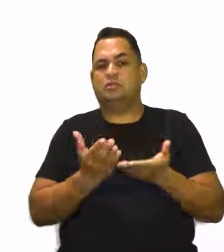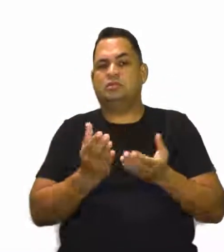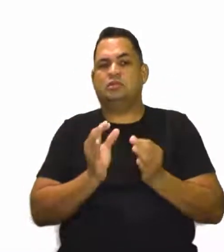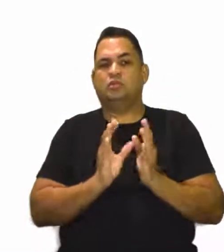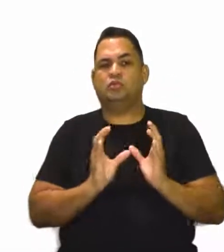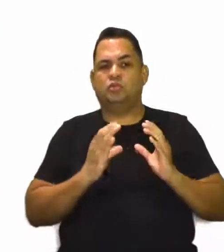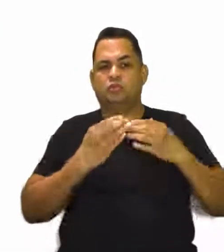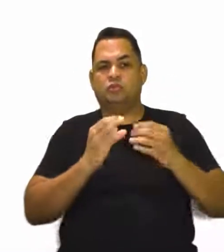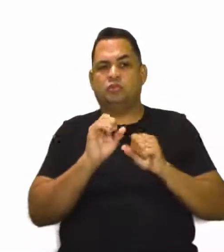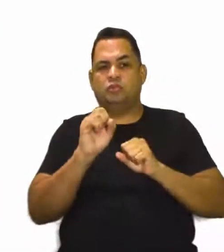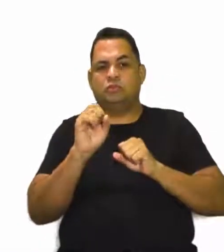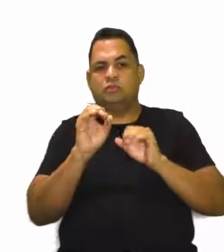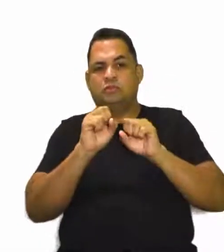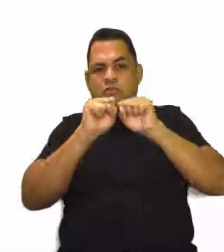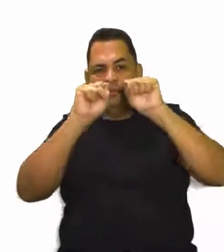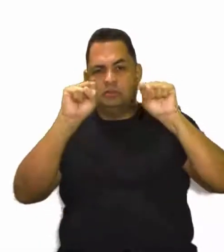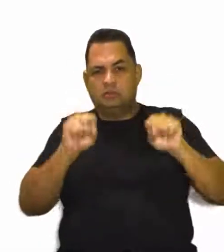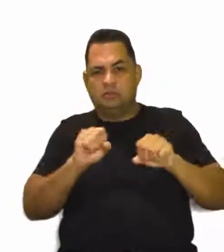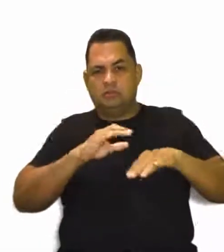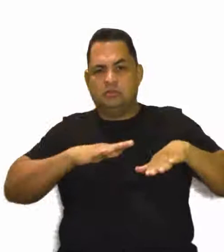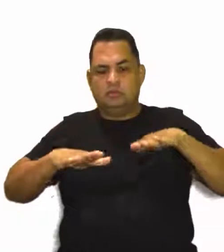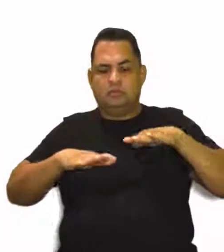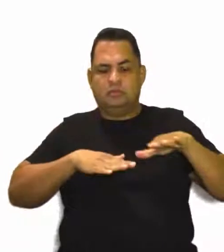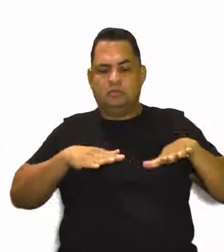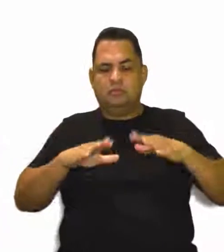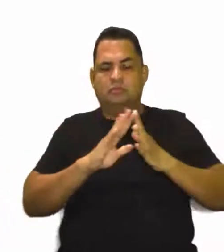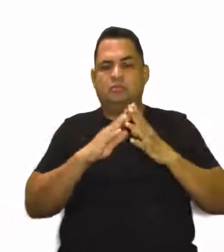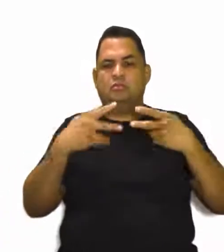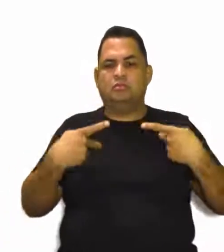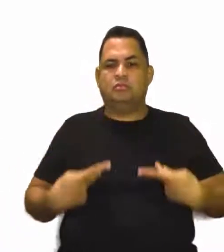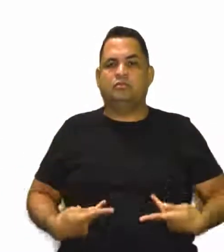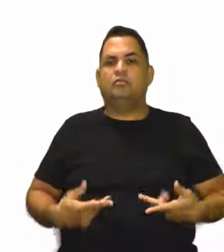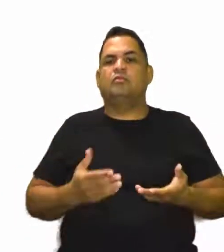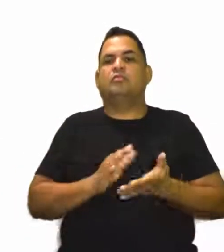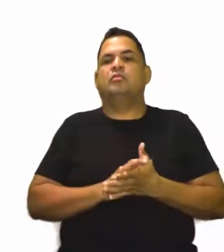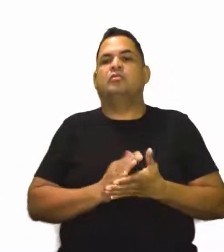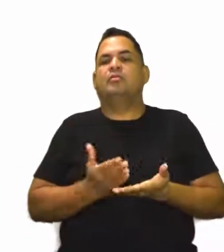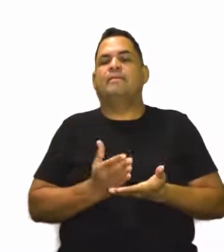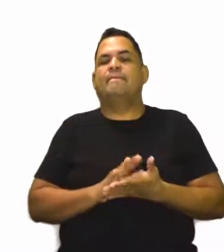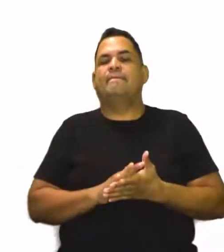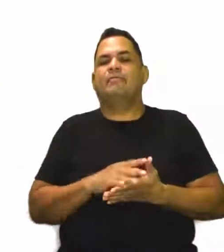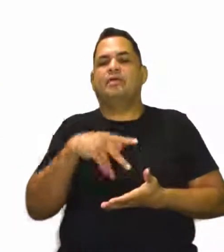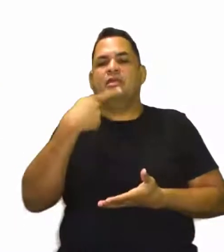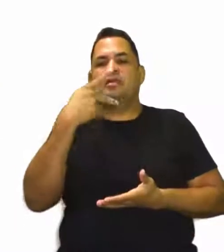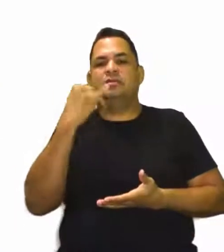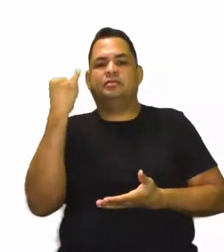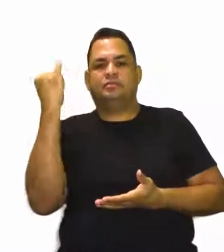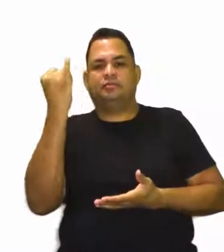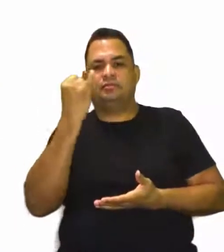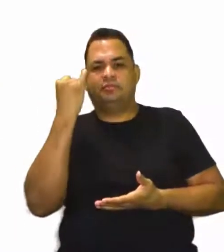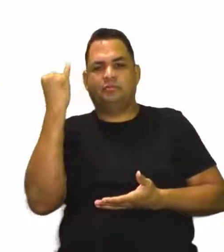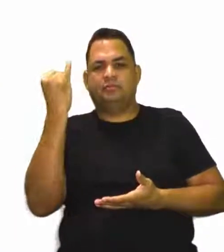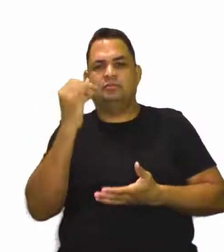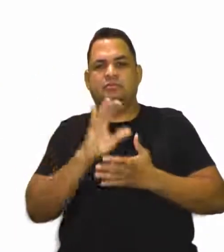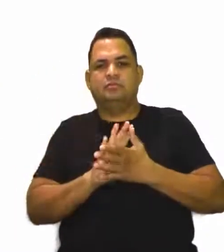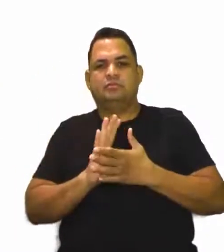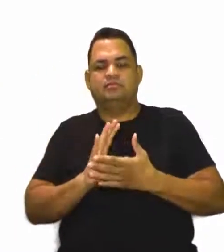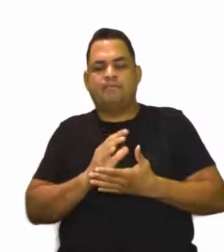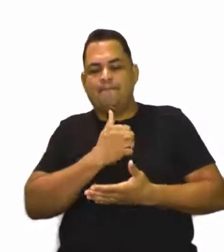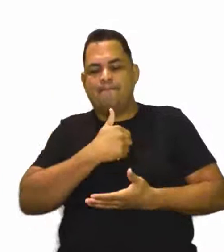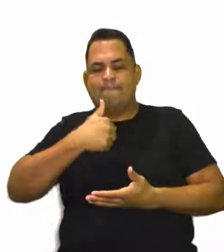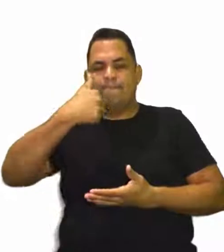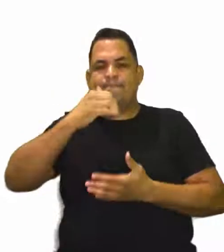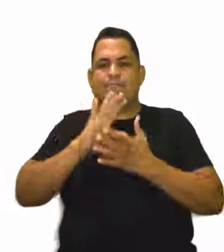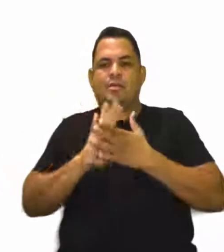como um conjunto sistematizado de movimentos corporais. Ressaltamos a importância para aprimorar as